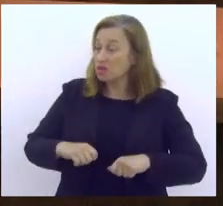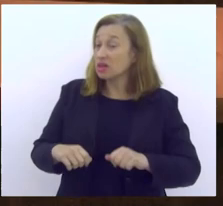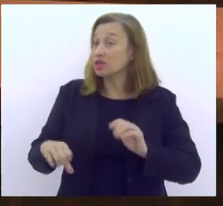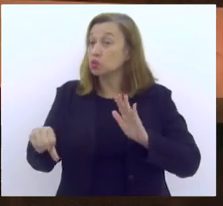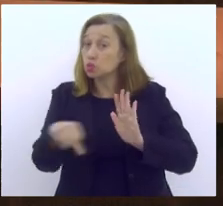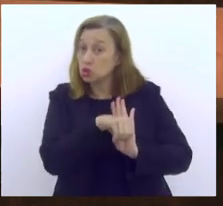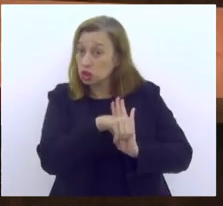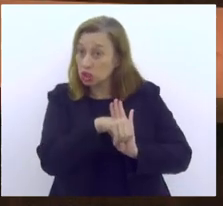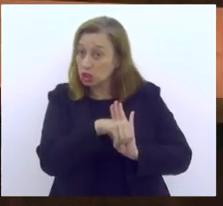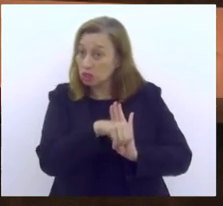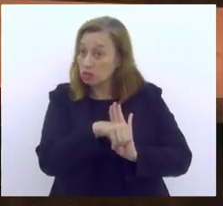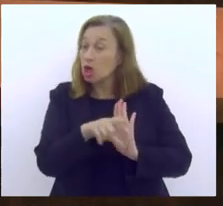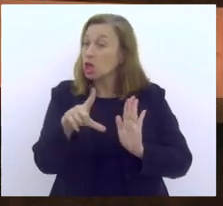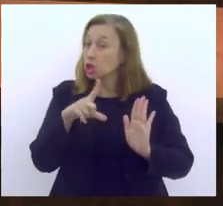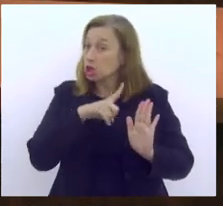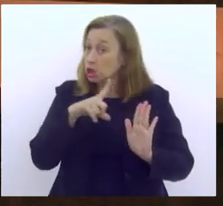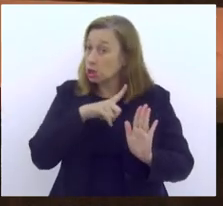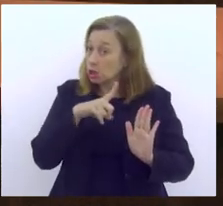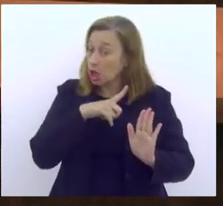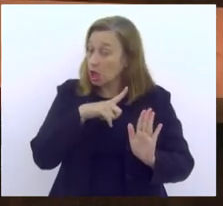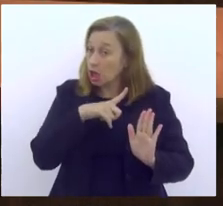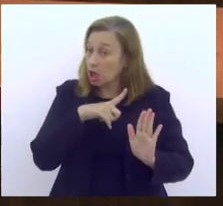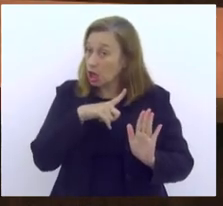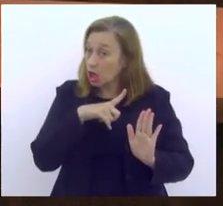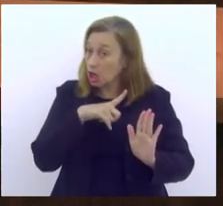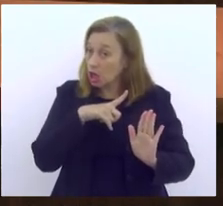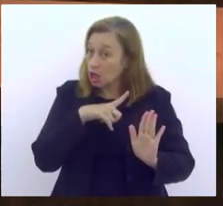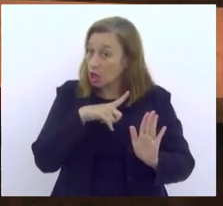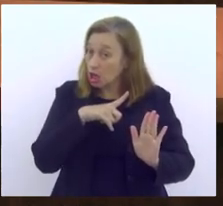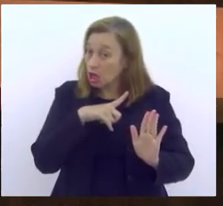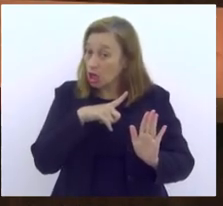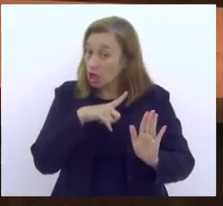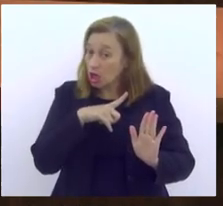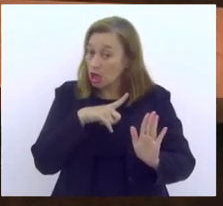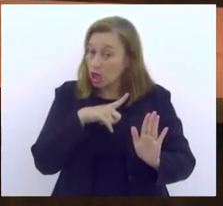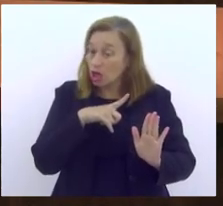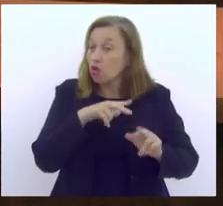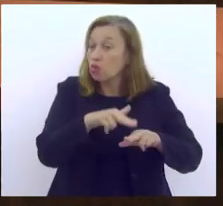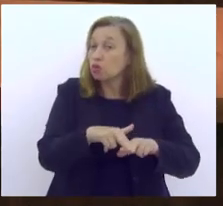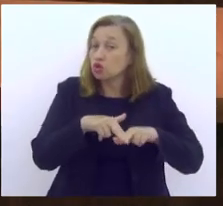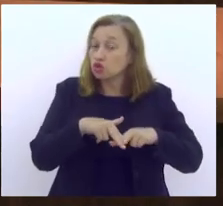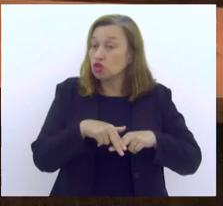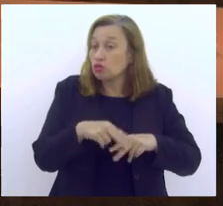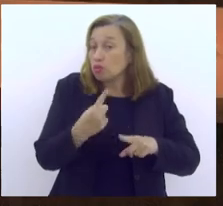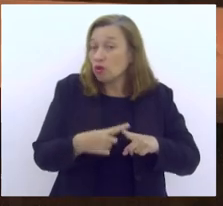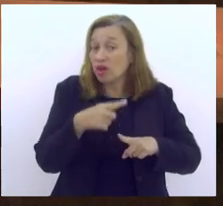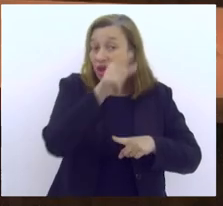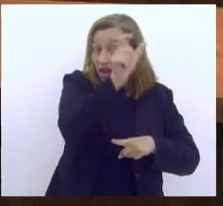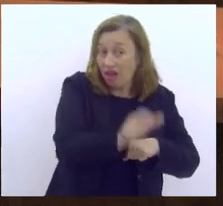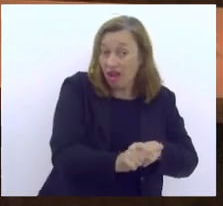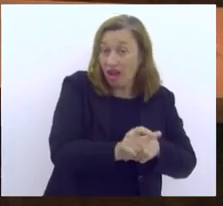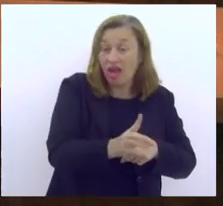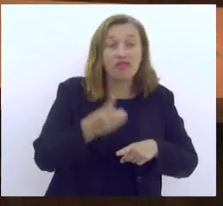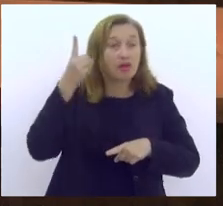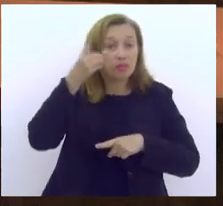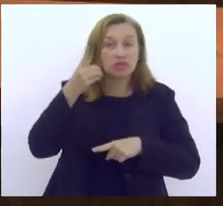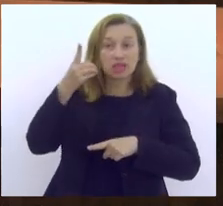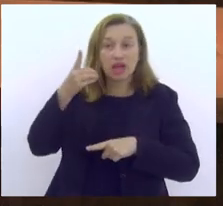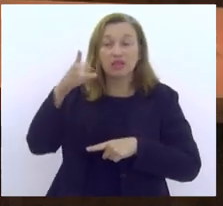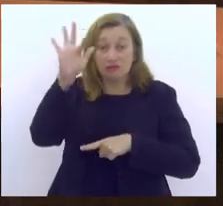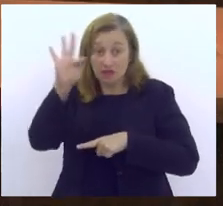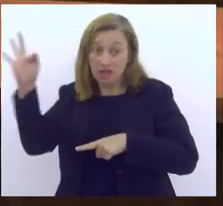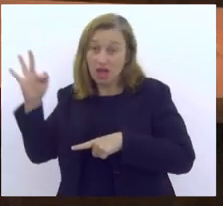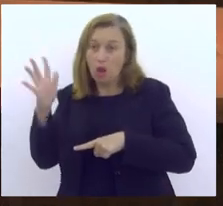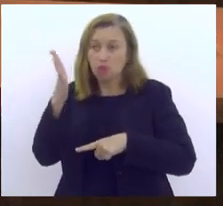crime, né, ter um envolvimento com a ação parlamentar dela. Não estamos fazendo nenhum tipo de elucubração sobre isso, não temos evidências